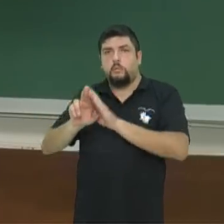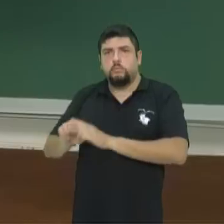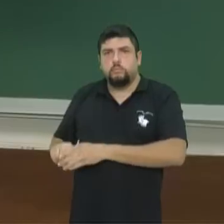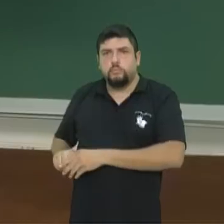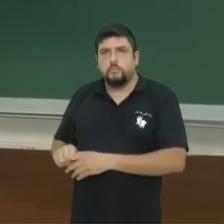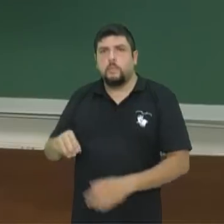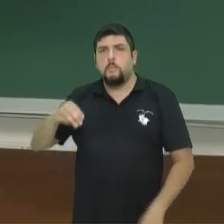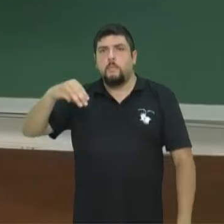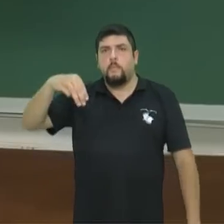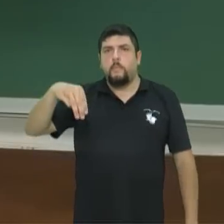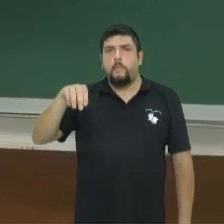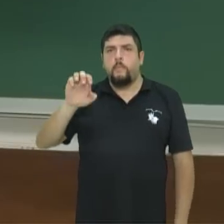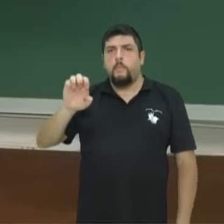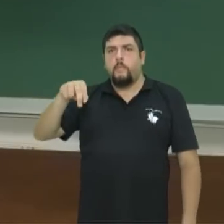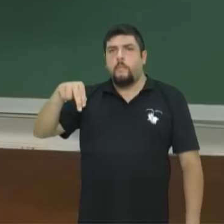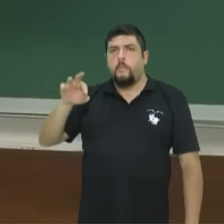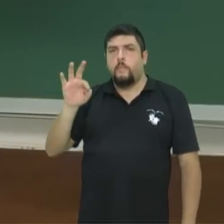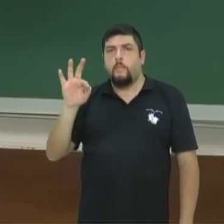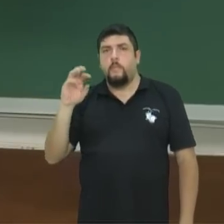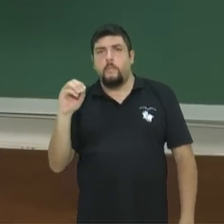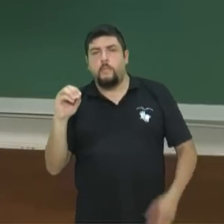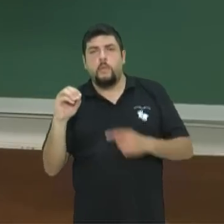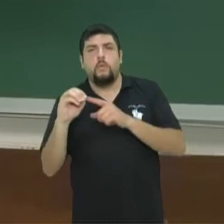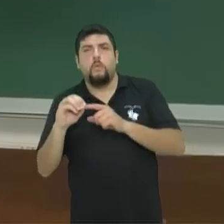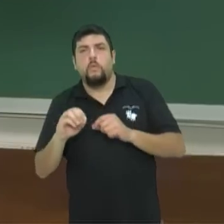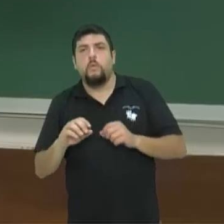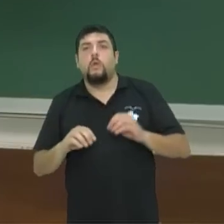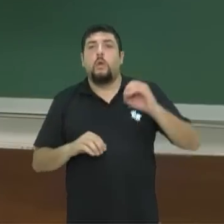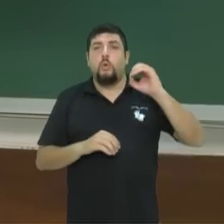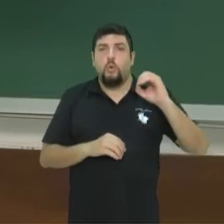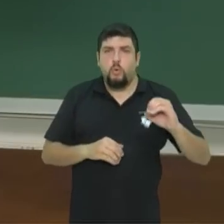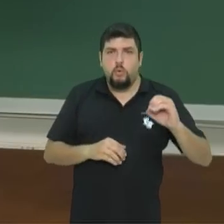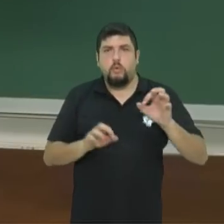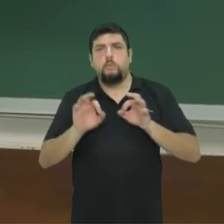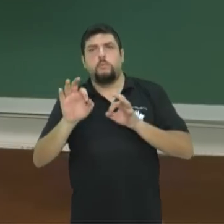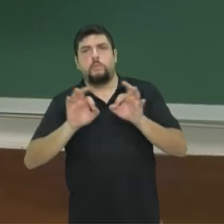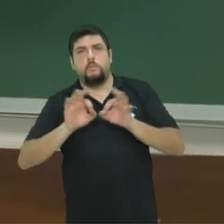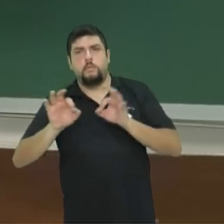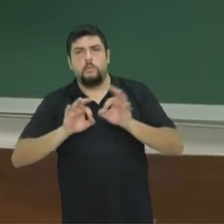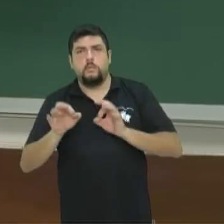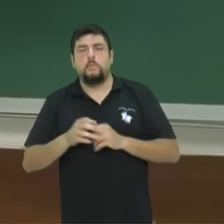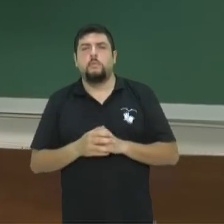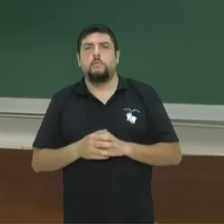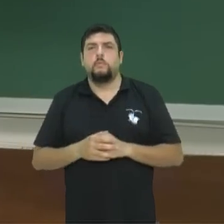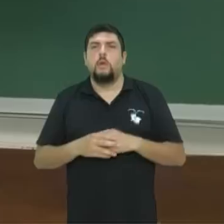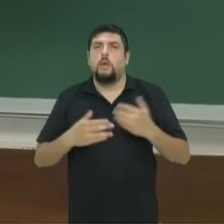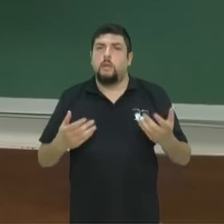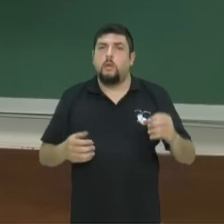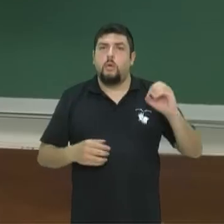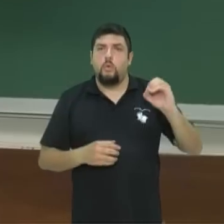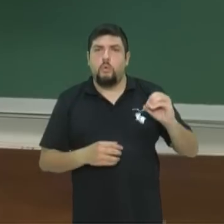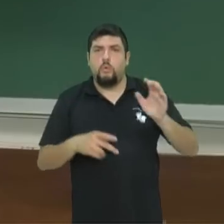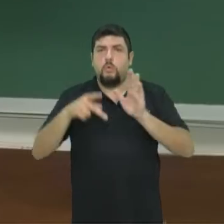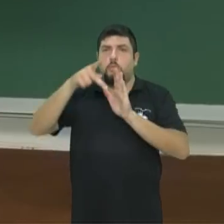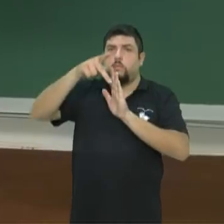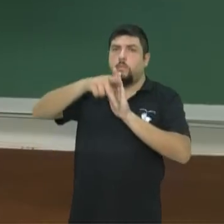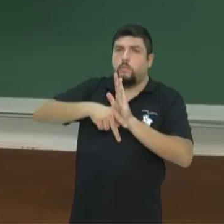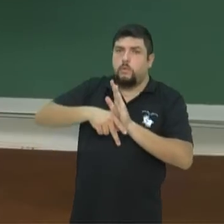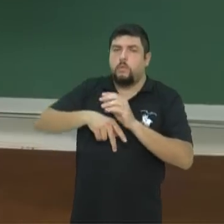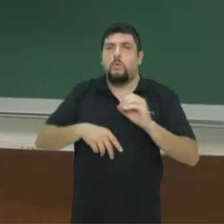tenho um substantivo que foi originado a partir do verbo planejar. Então, quando eu digo planejamento, eu já não tenho mais verbo, eu